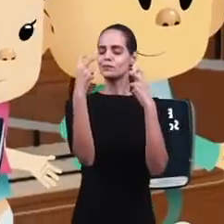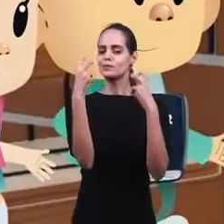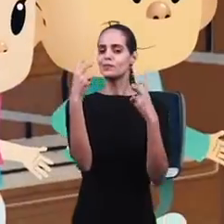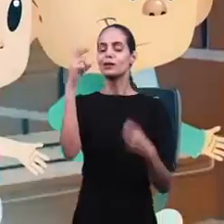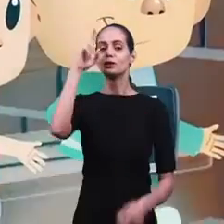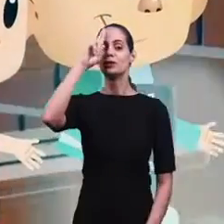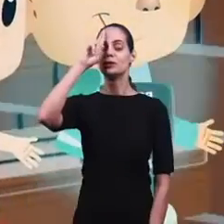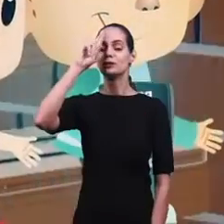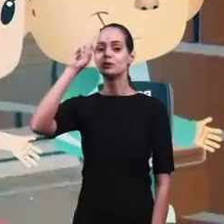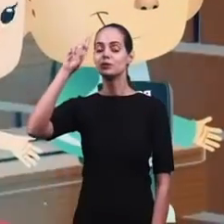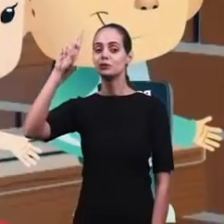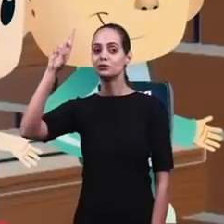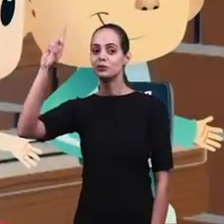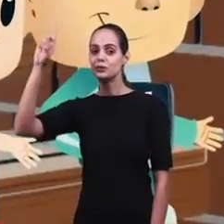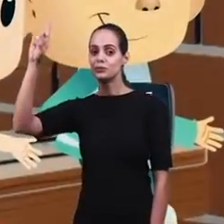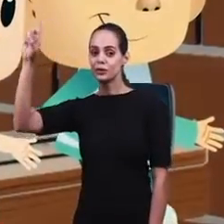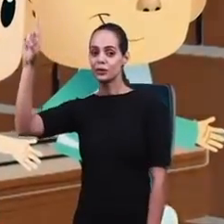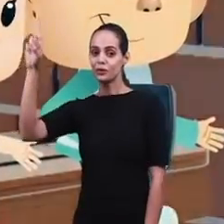clamar, e o